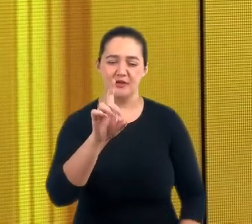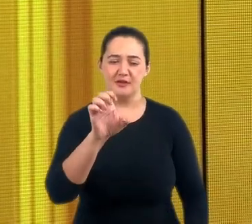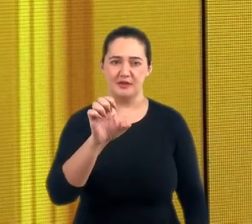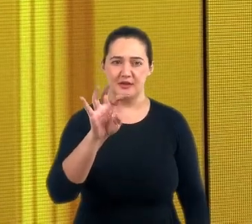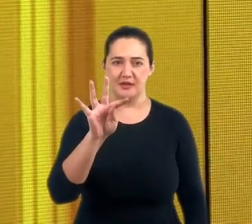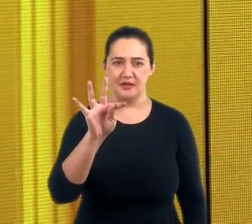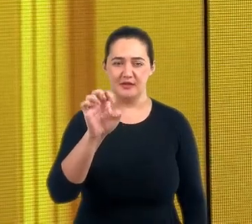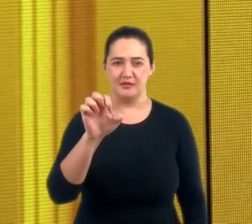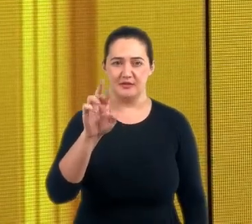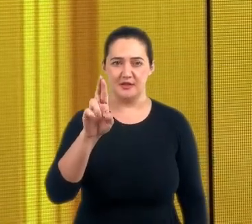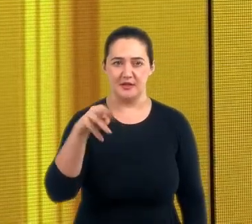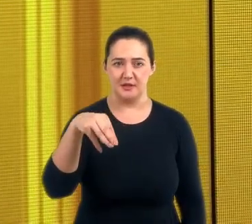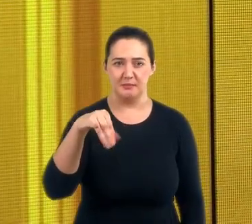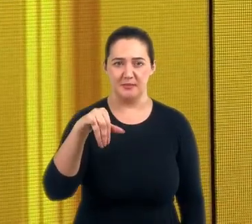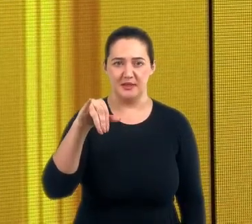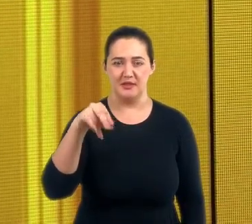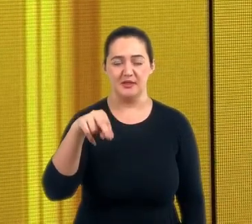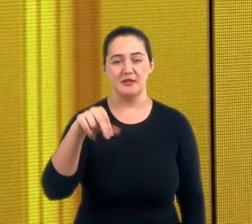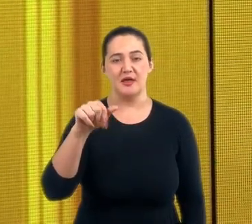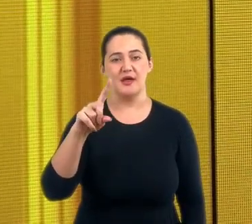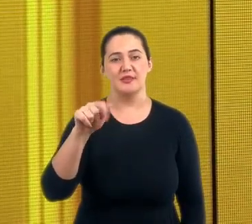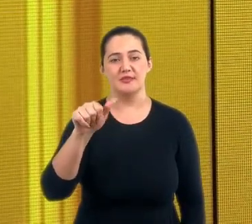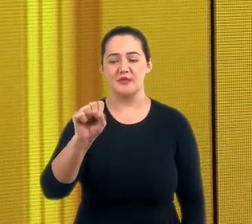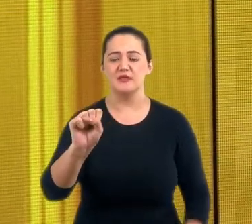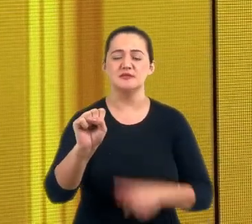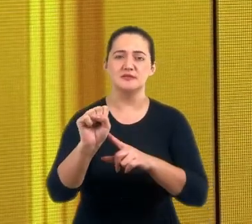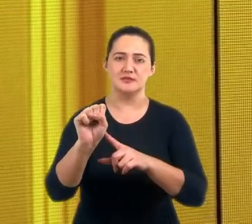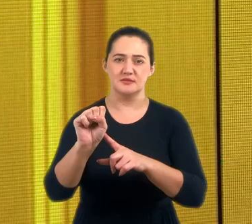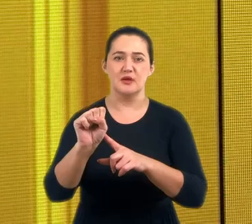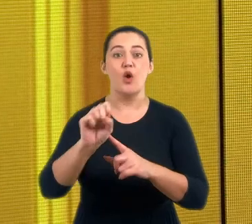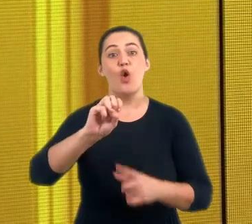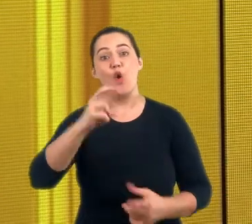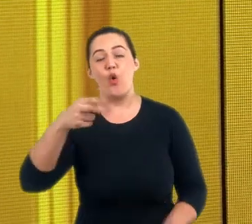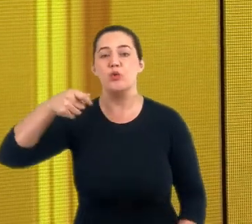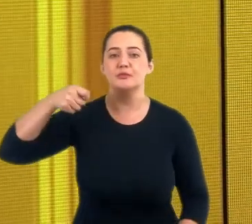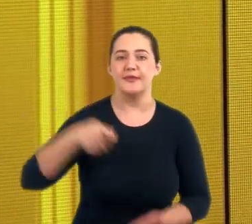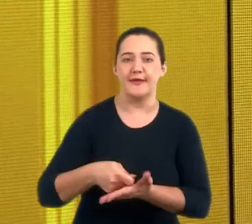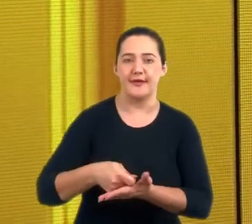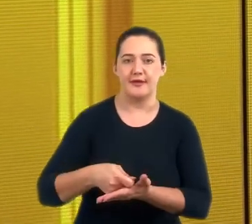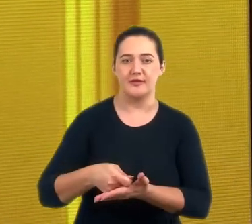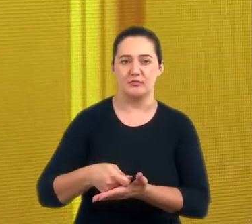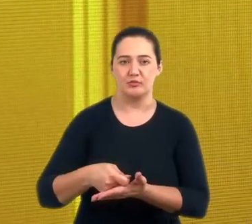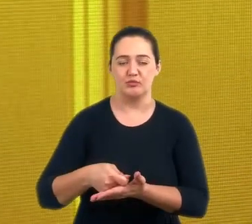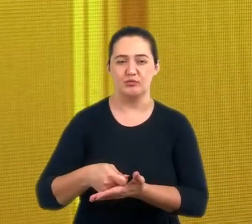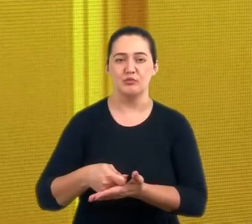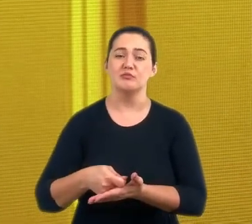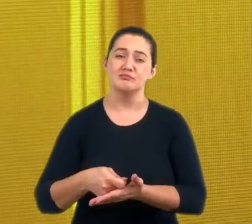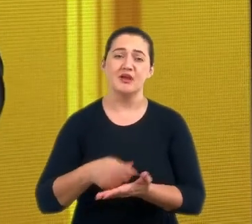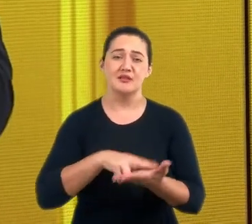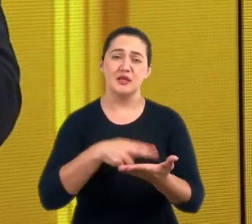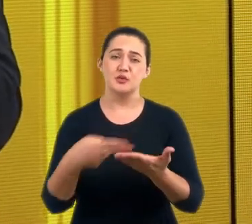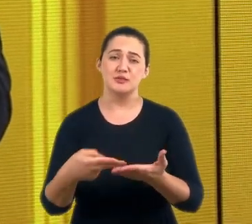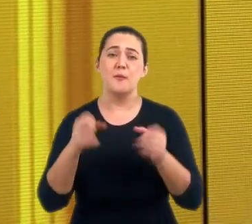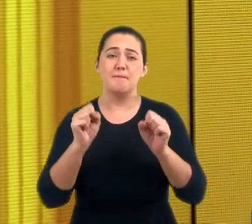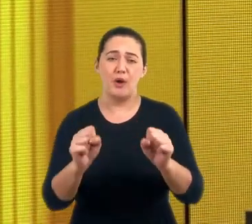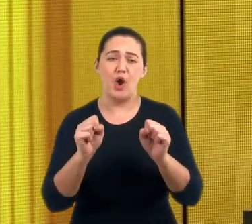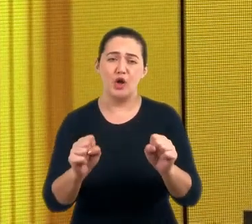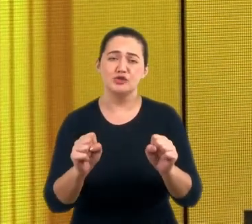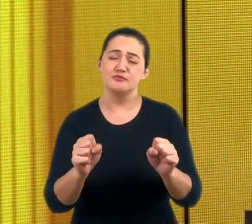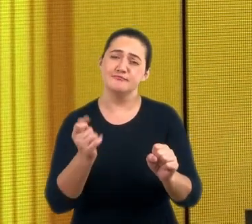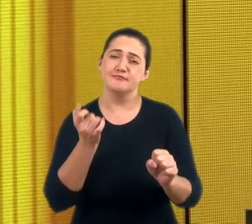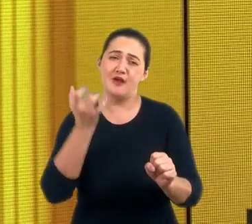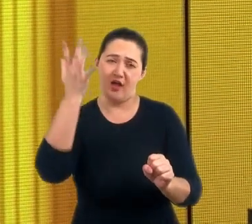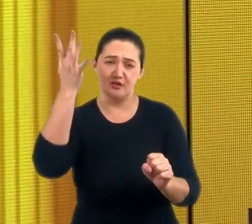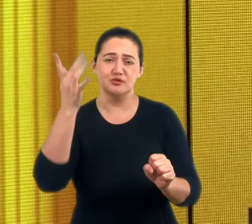palavra determinada, 70 semanas estão determinadas ou decretadas, a tradução poderia ser dada